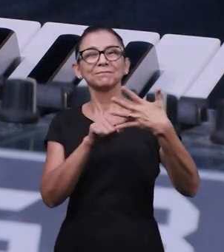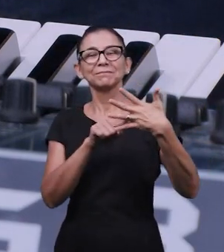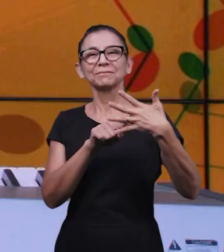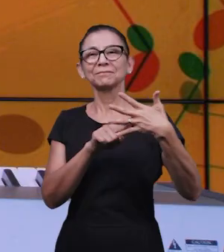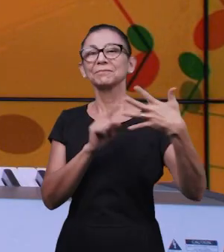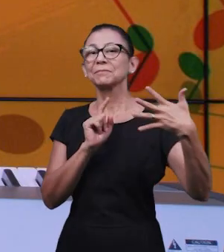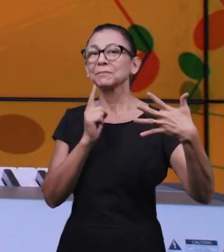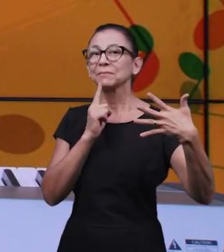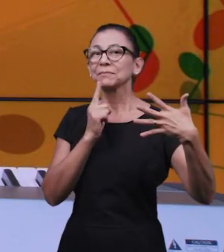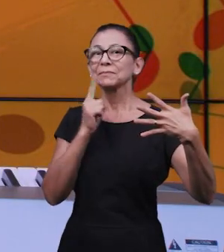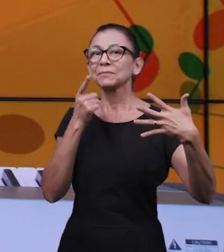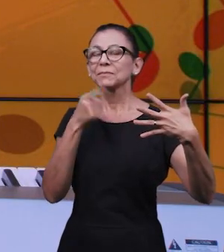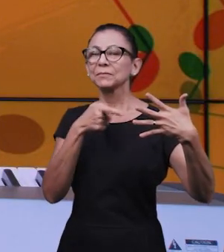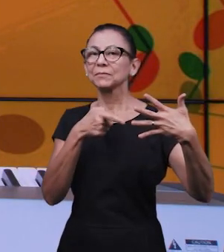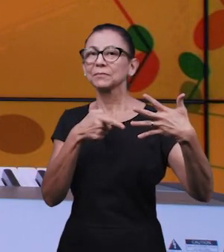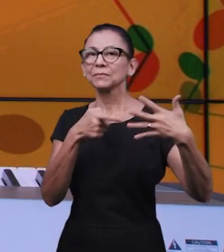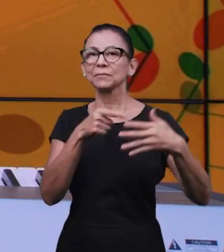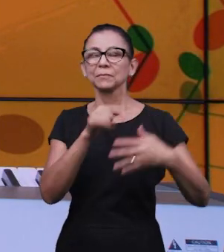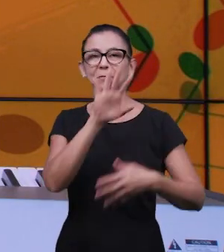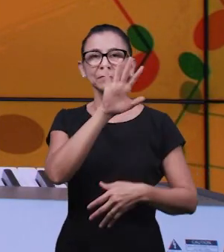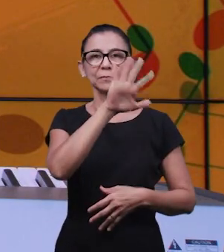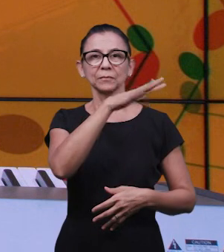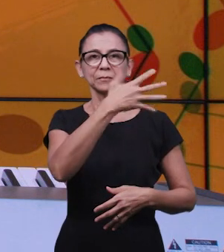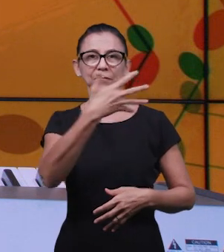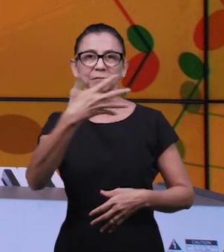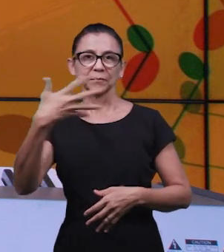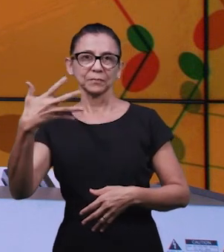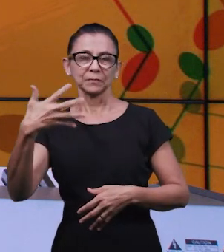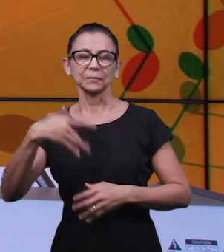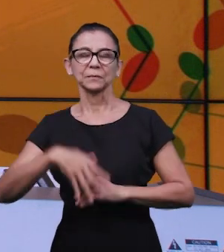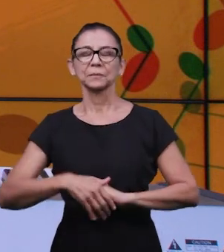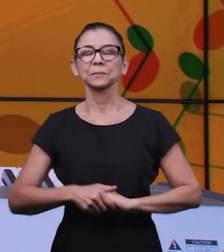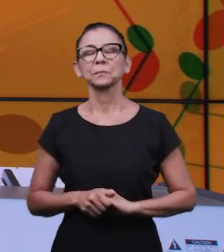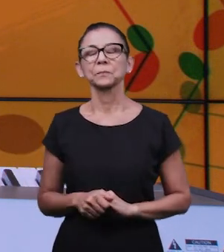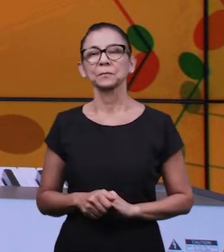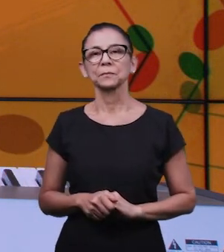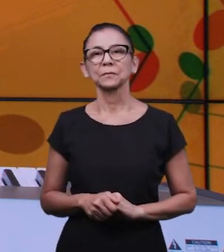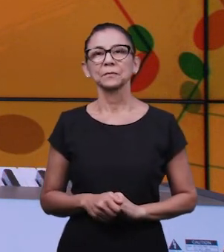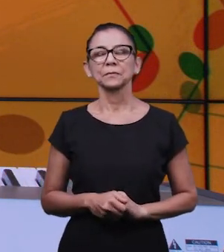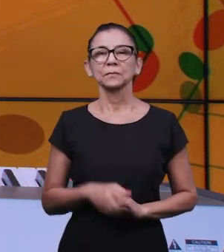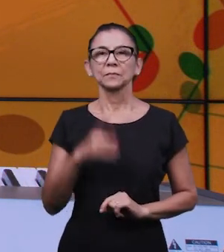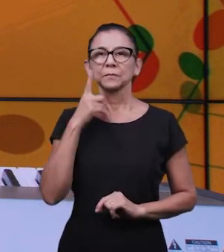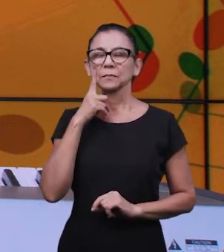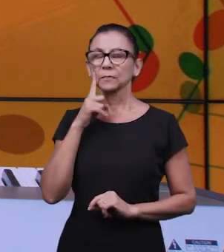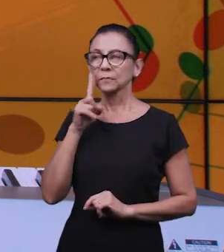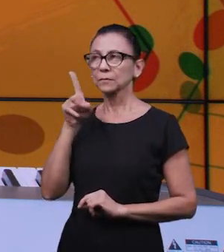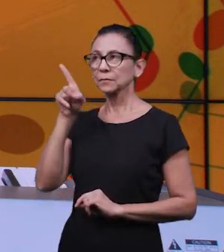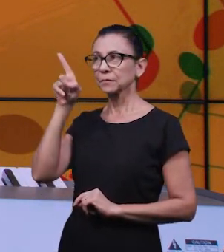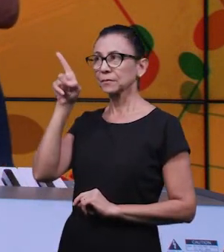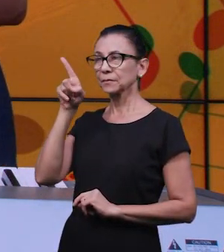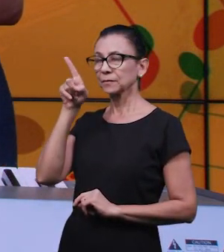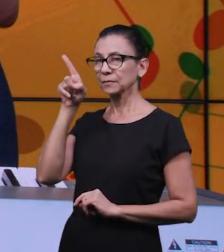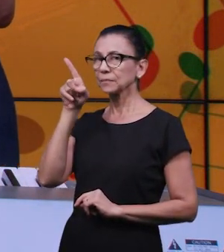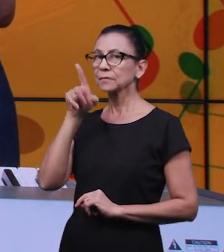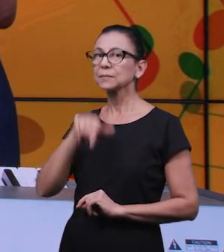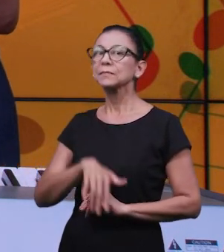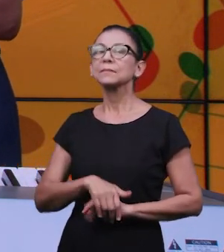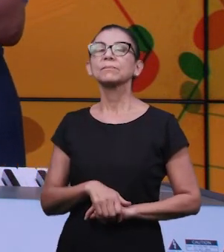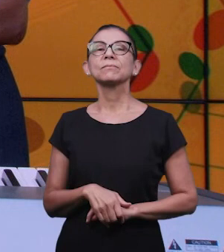Fá sustenido menor. Fá sustenido, Lá, Dó